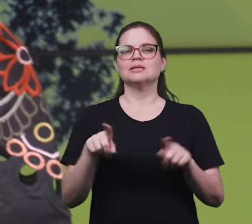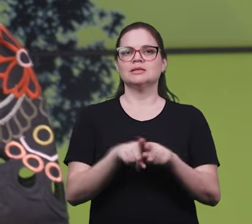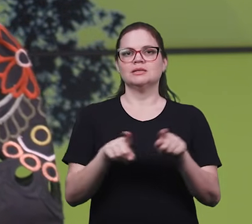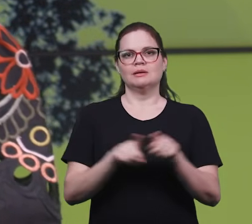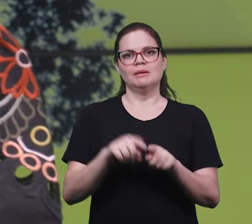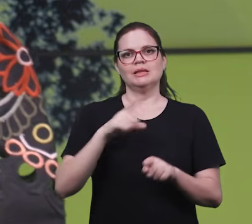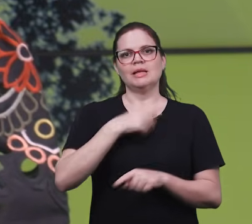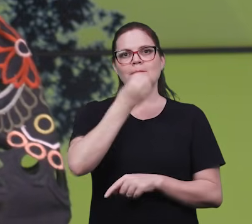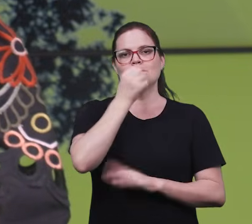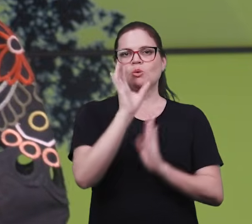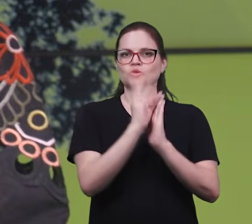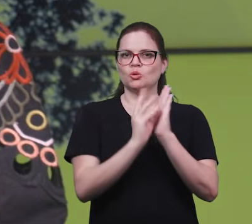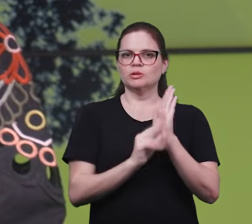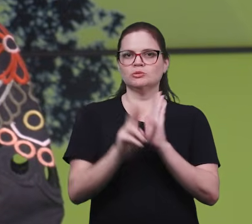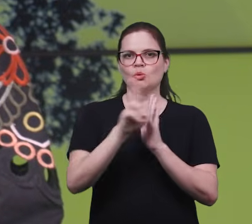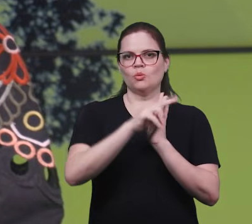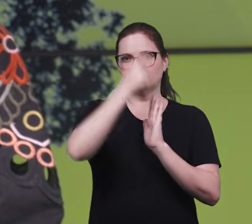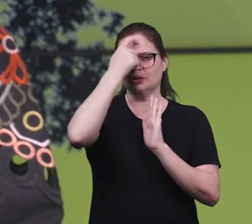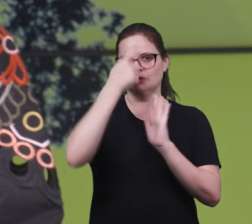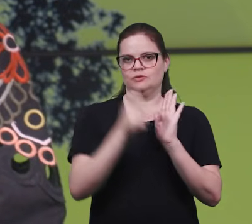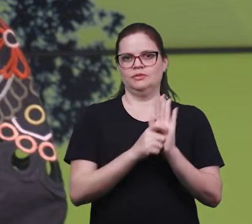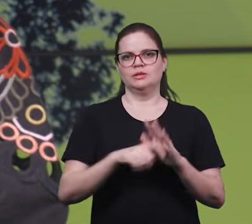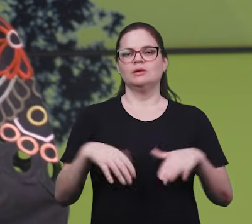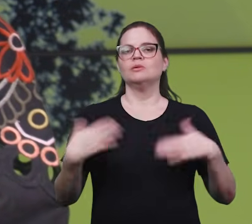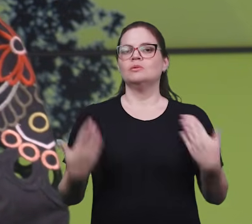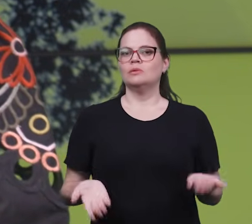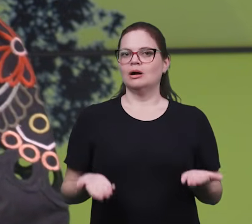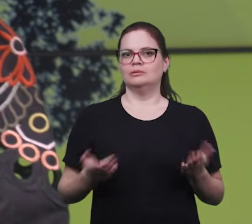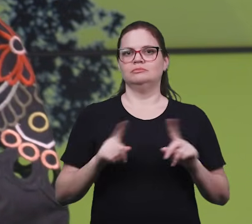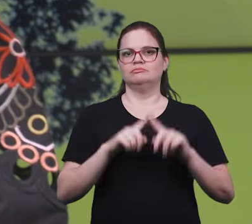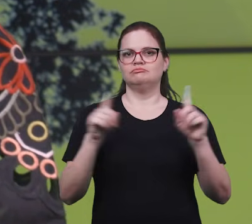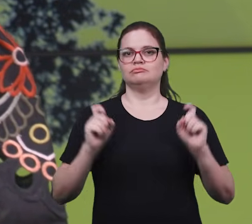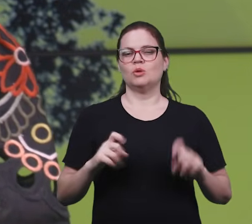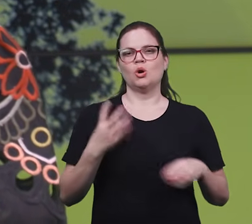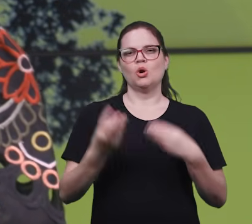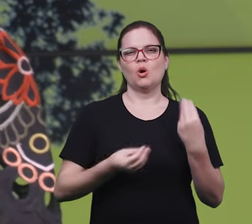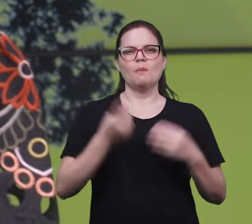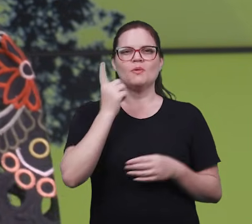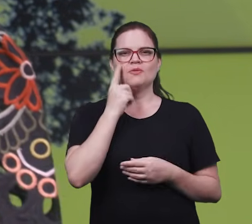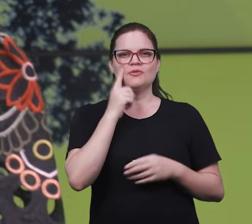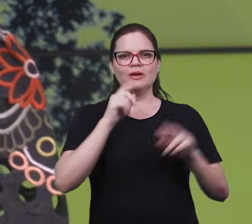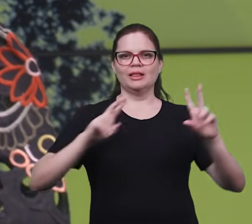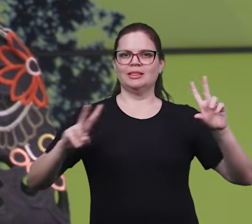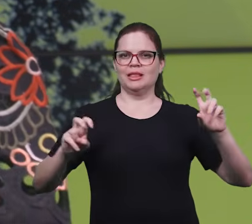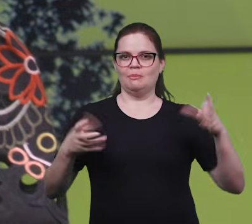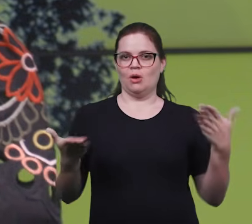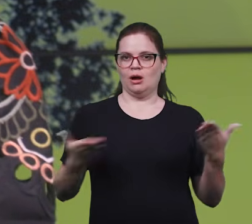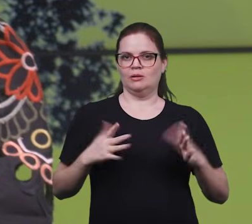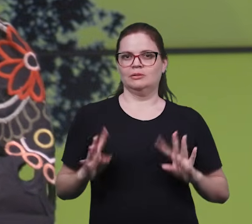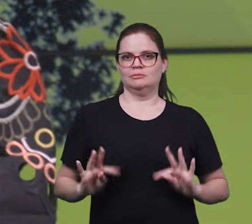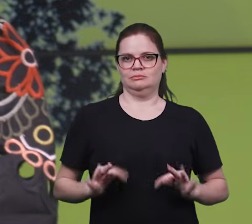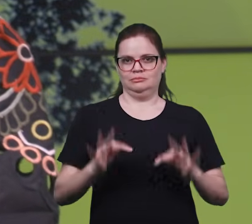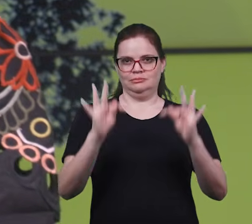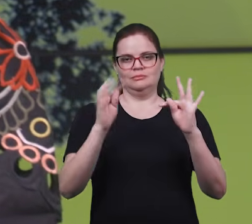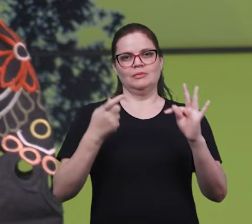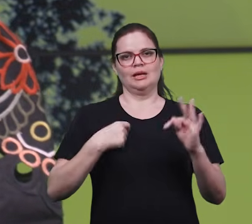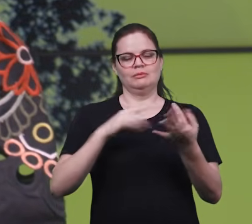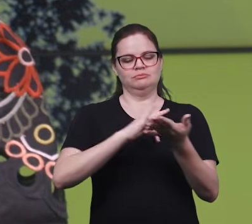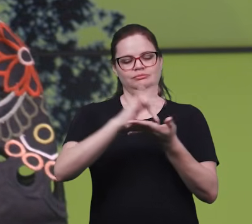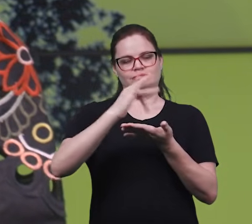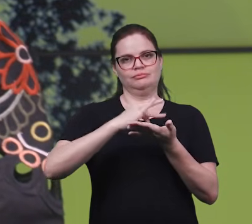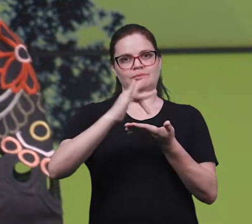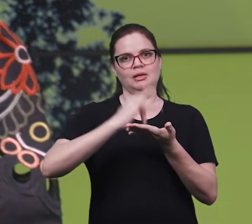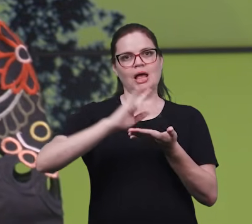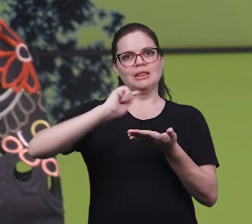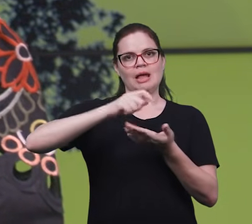bons conteúdos com inteligência artificial. Como transformar esse tempo que eles acabam ficando nas telas em